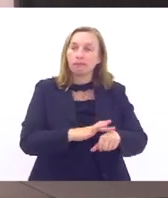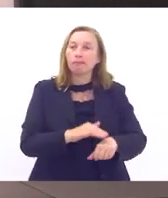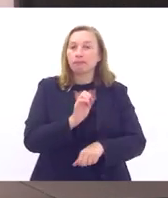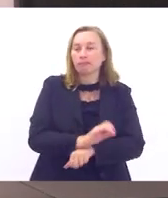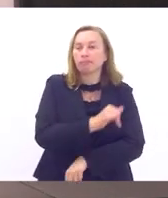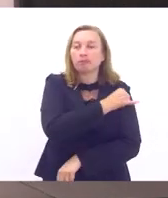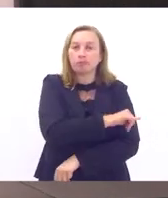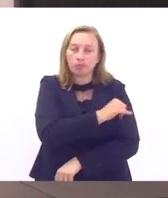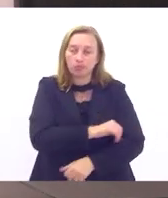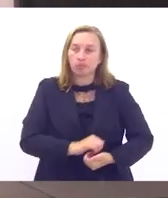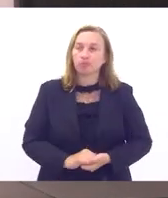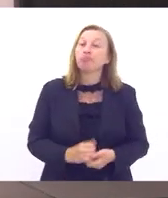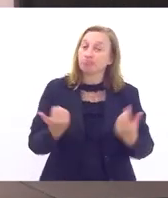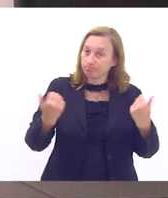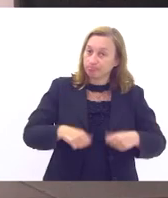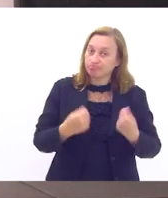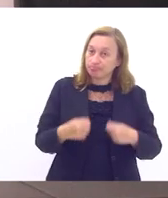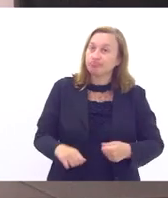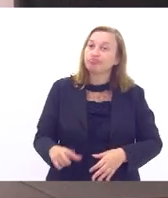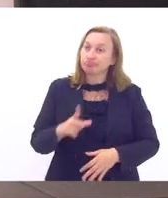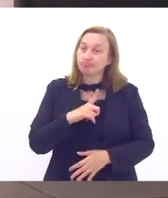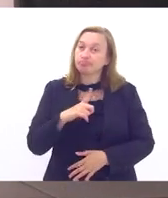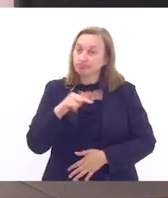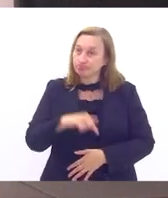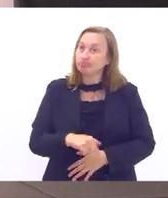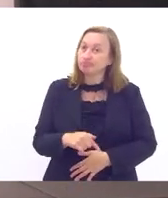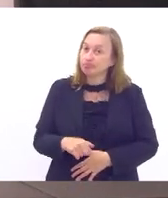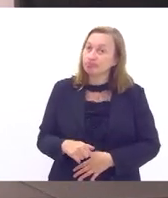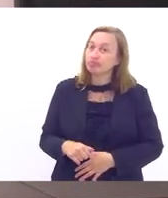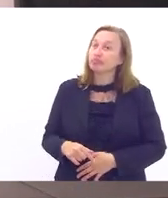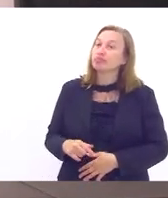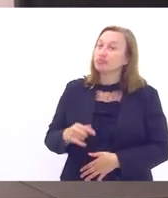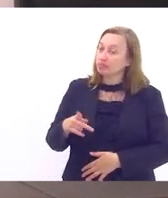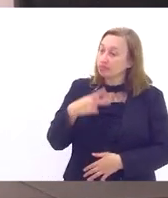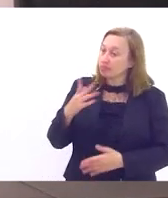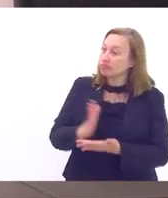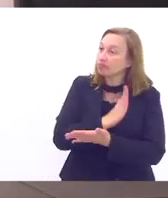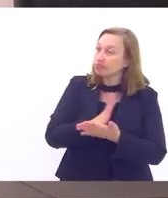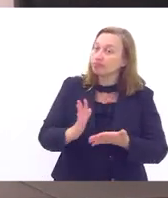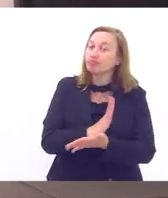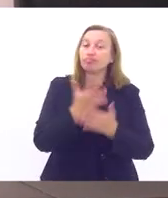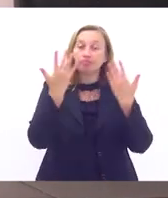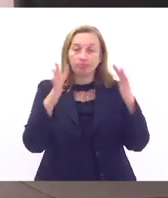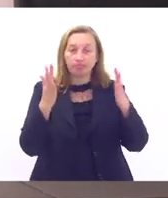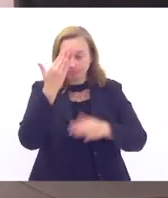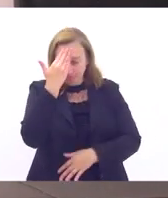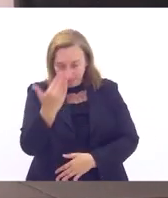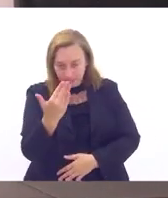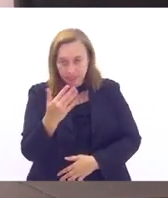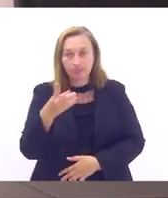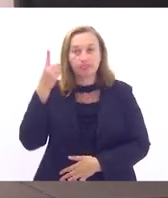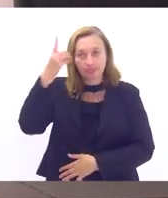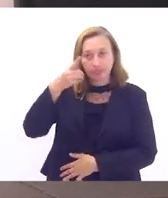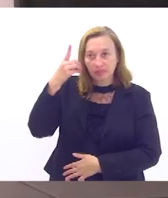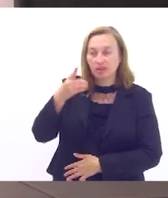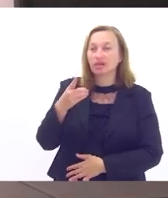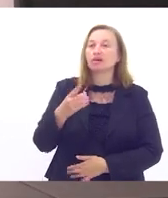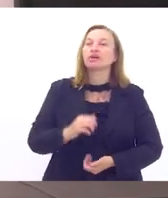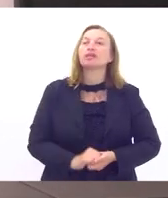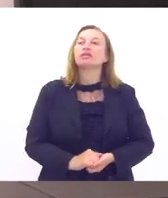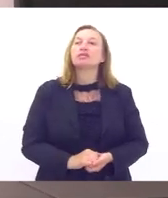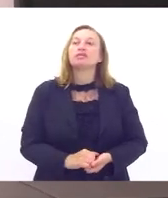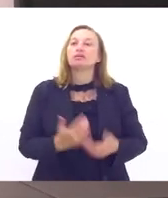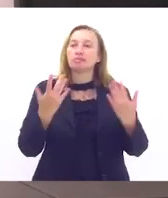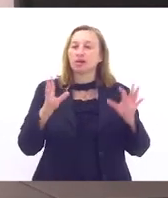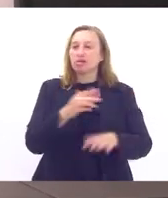Janeiro, e é preciso que eles tenham aqui prestar conta de algumas coisas. Muito obrigado, parabéns, deputada, e parabéns ao